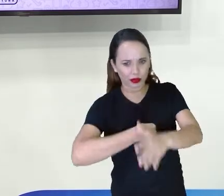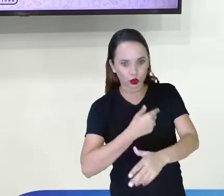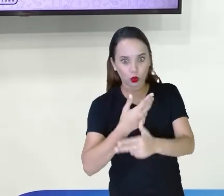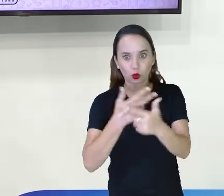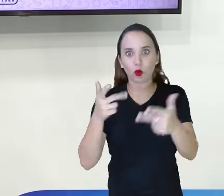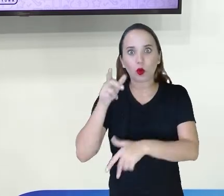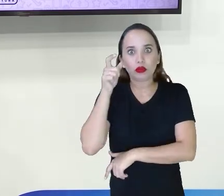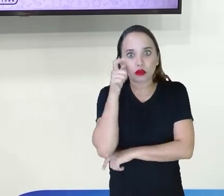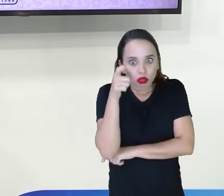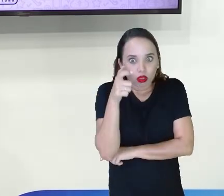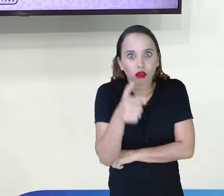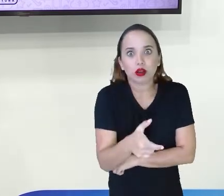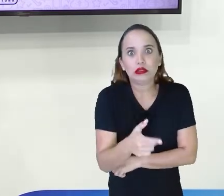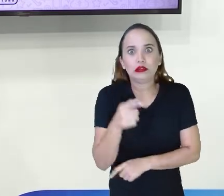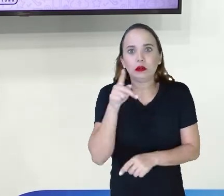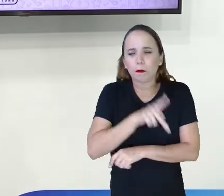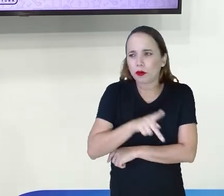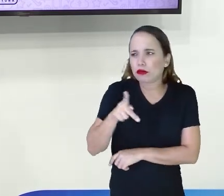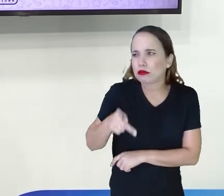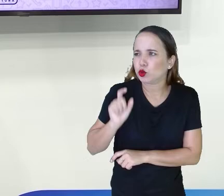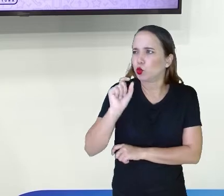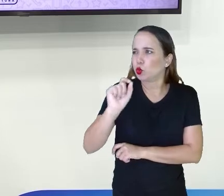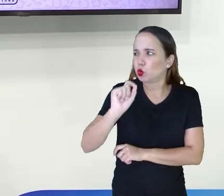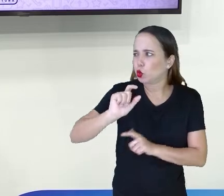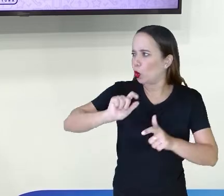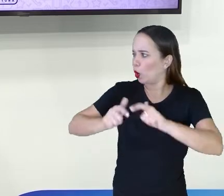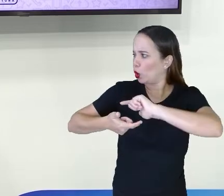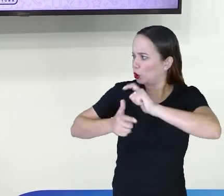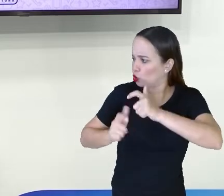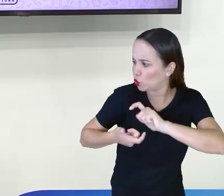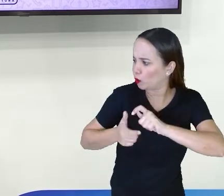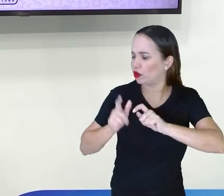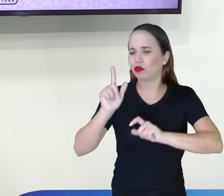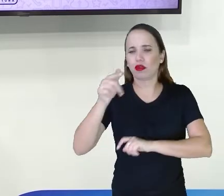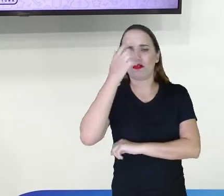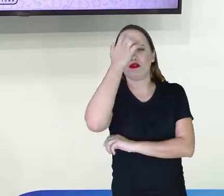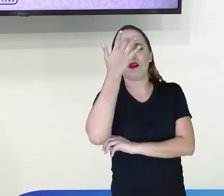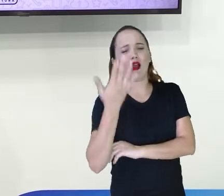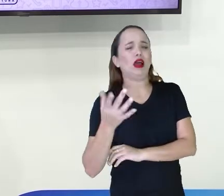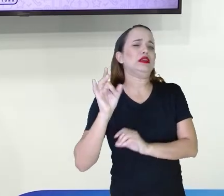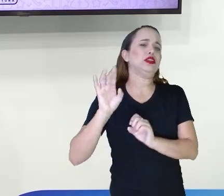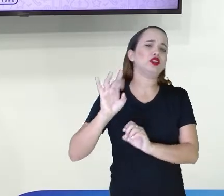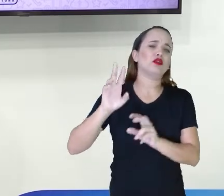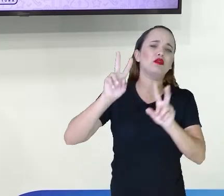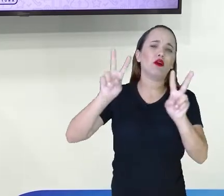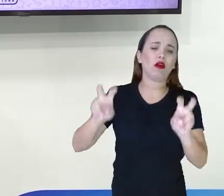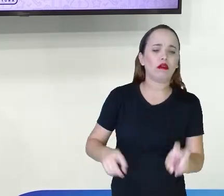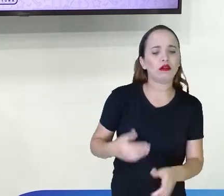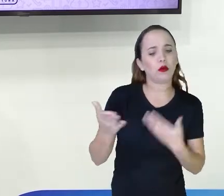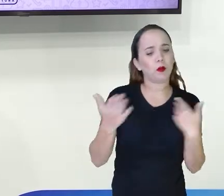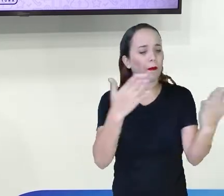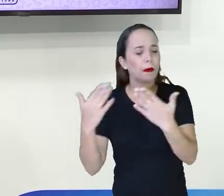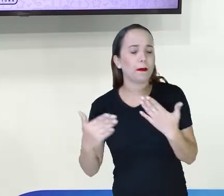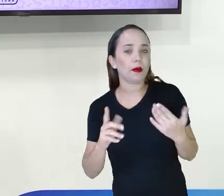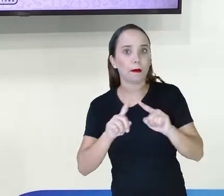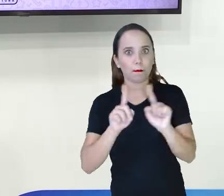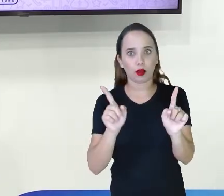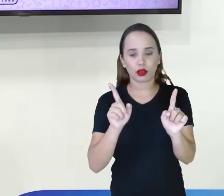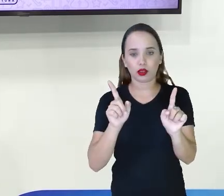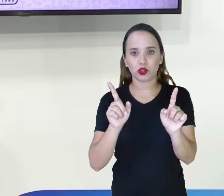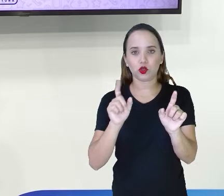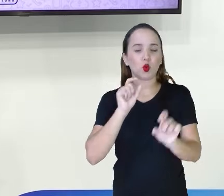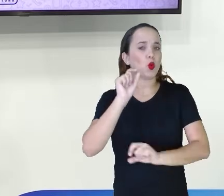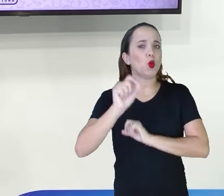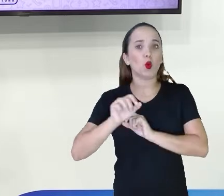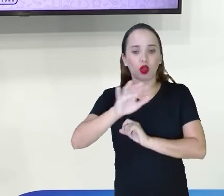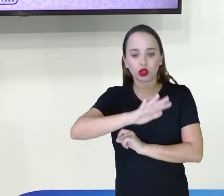professora, o que é a geometria, né? É muito fácil só falar, vamos conversar sobre geometria. Mas do que fala essa